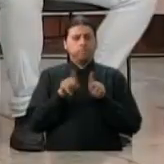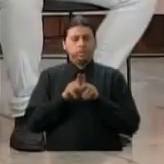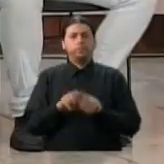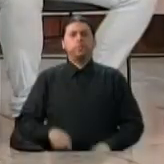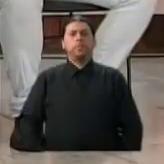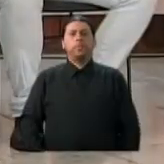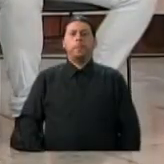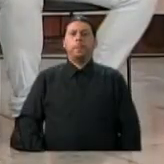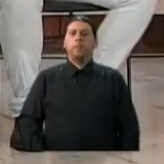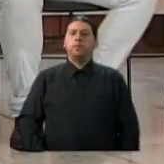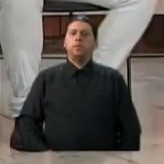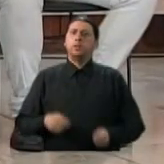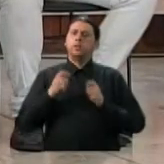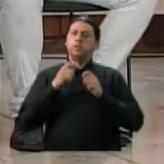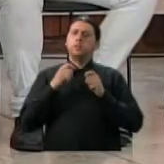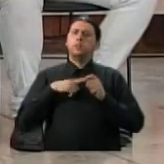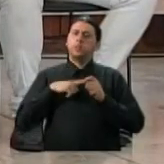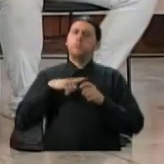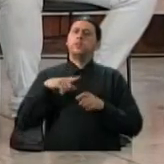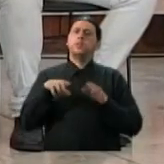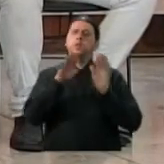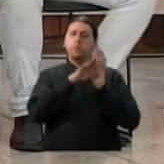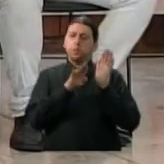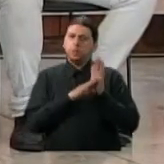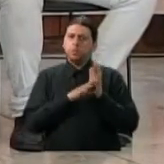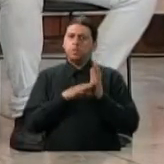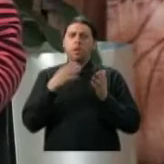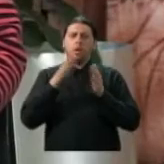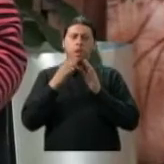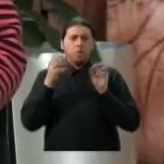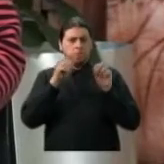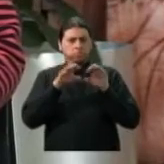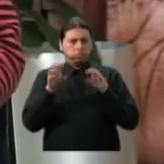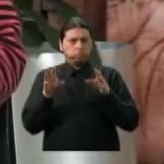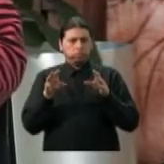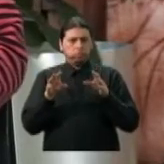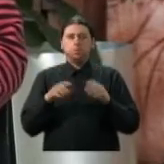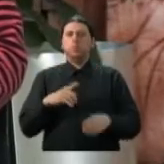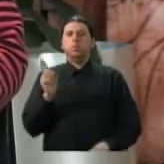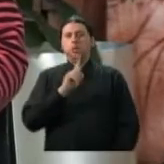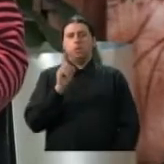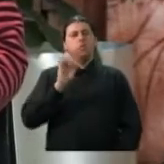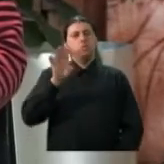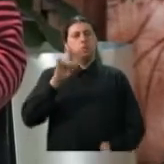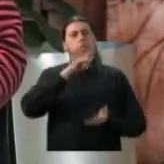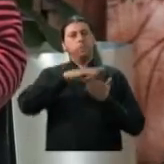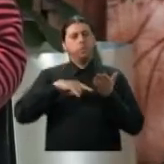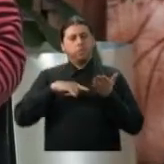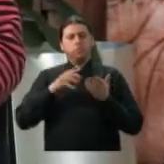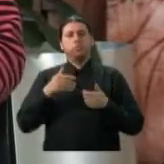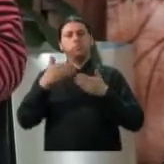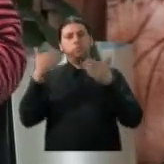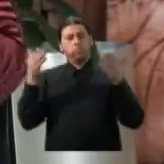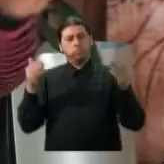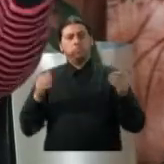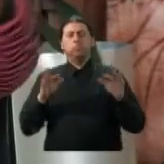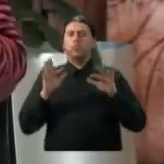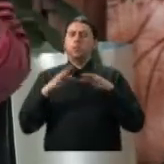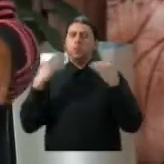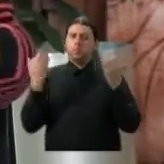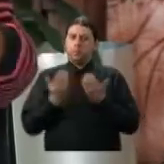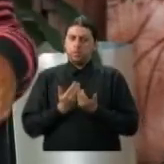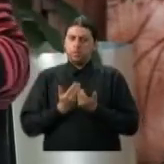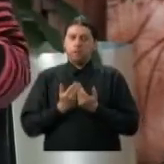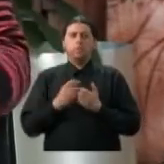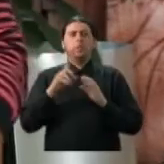campanha antes, uma explicação, alguma não. aulinha, ou foi direto assim? Foi direto. Daí eles mandaram bilhete para os pais, mas os